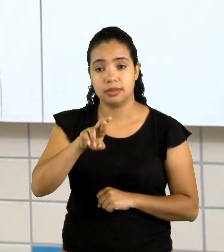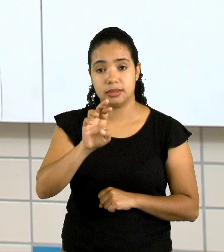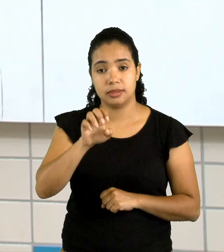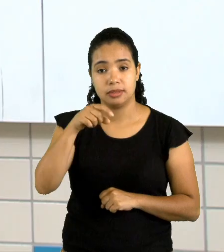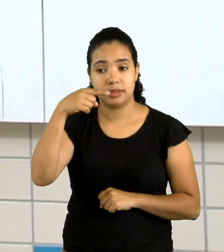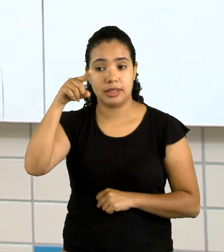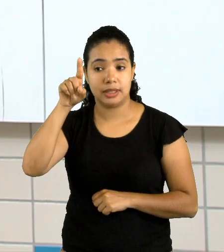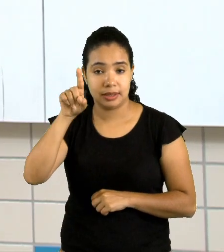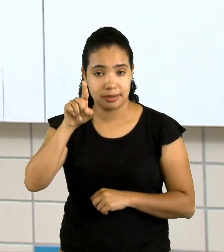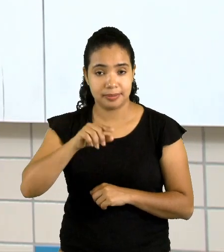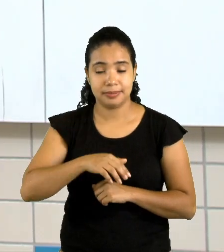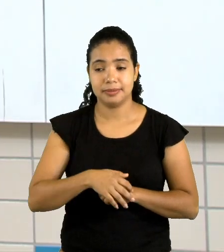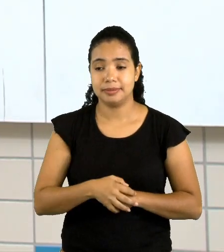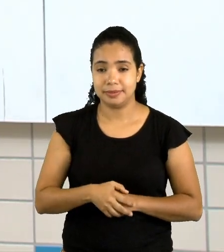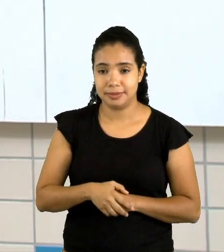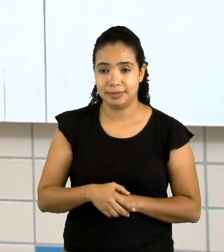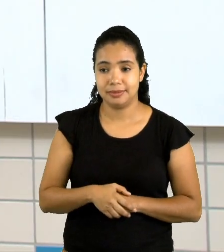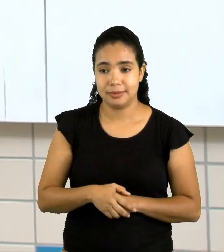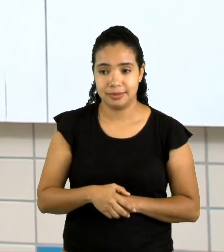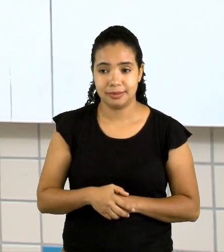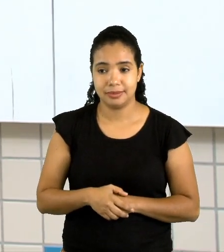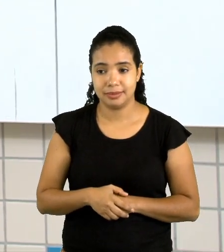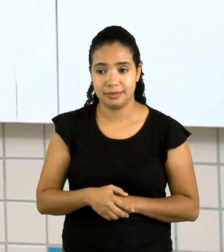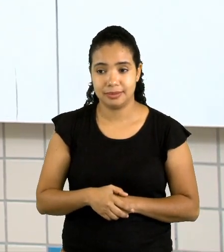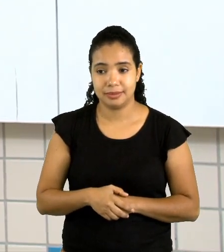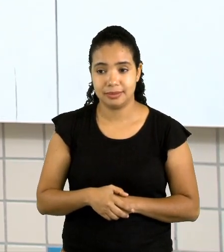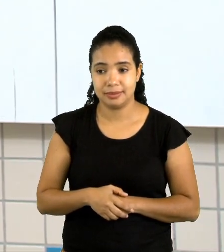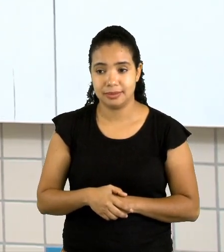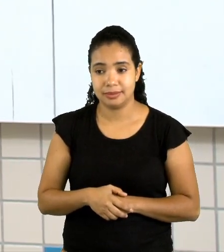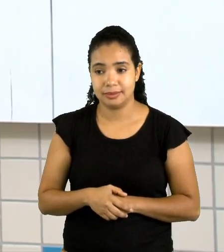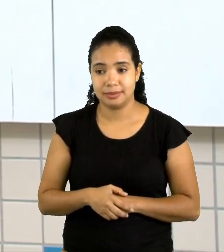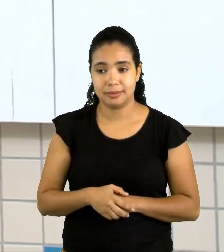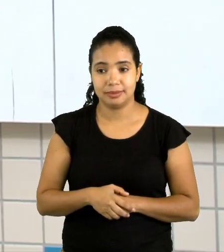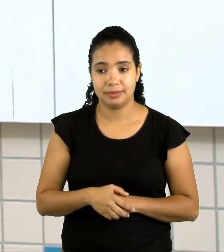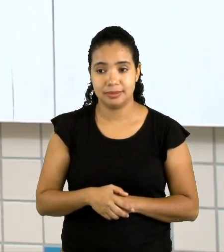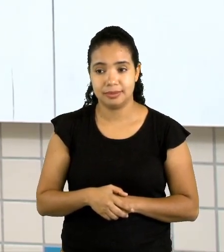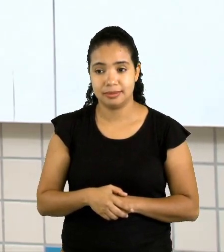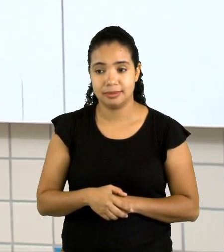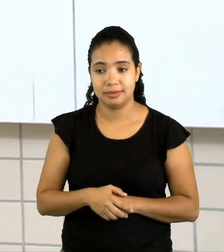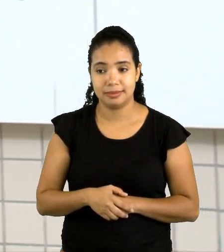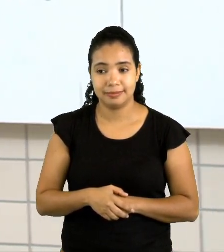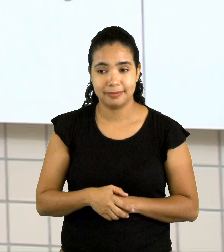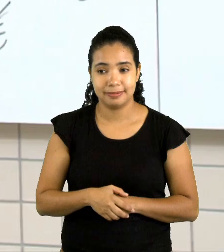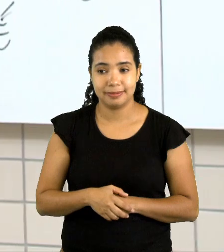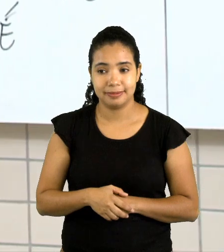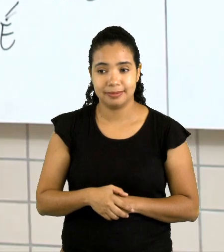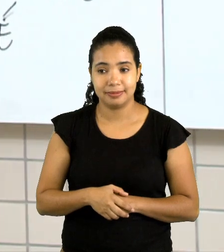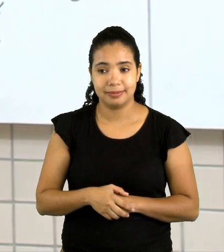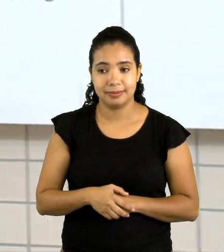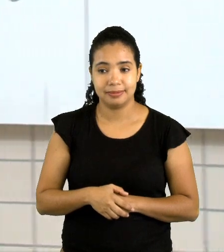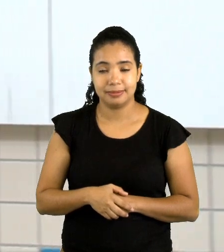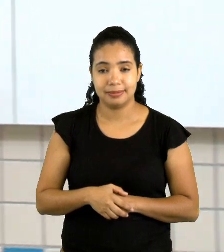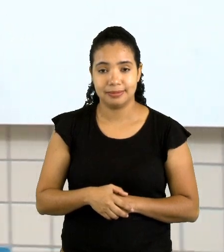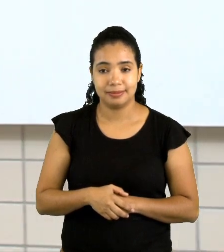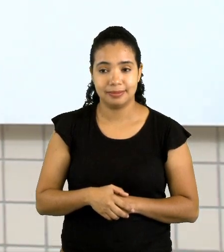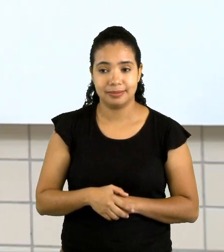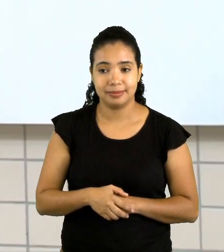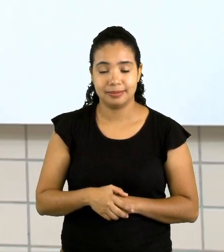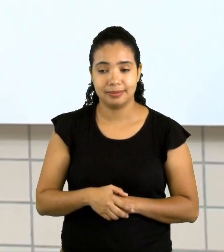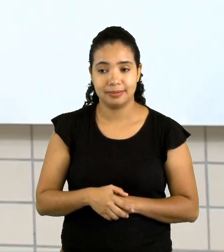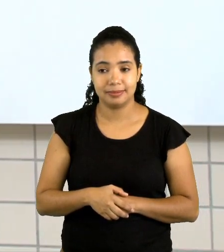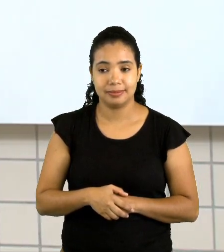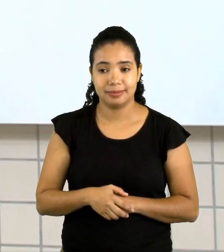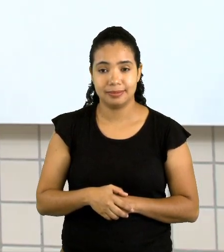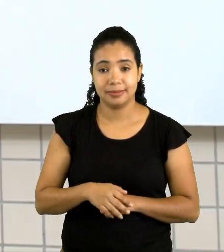Ó o acentinho, hein? O ré. E vamos colocar também o nós. Colocar